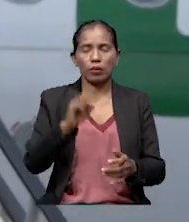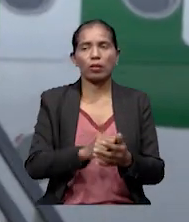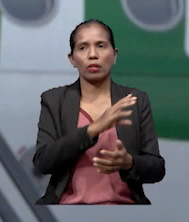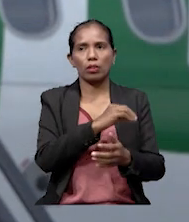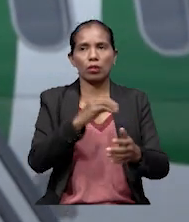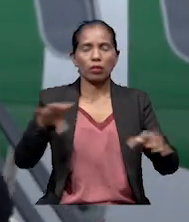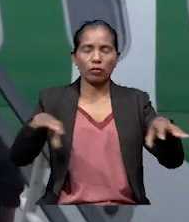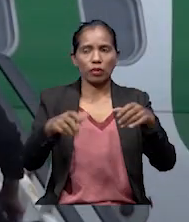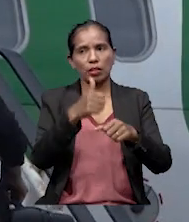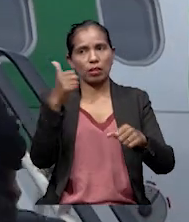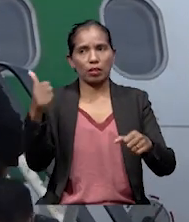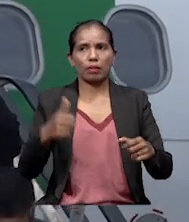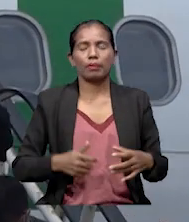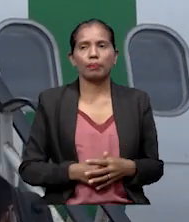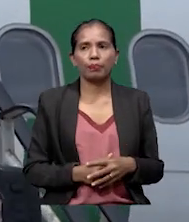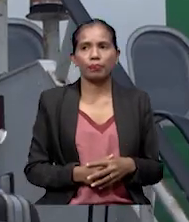Sira Seluk.